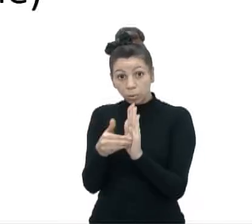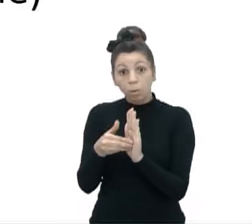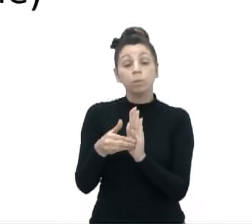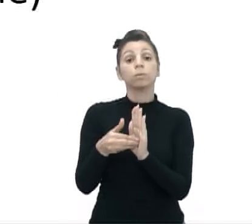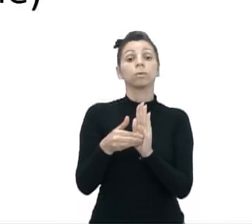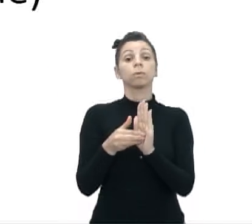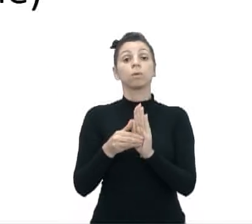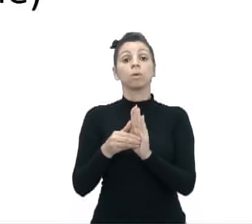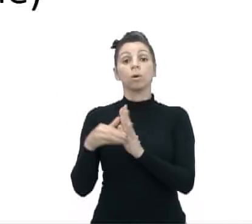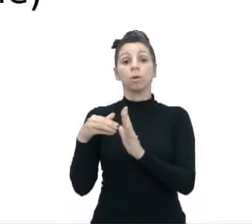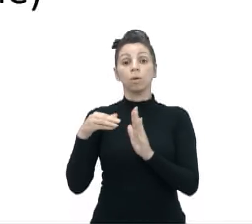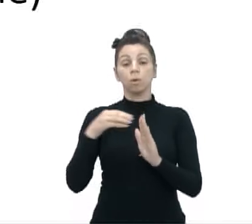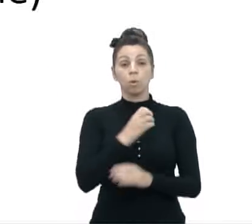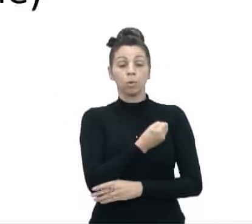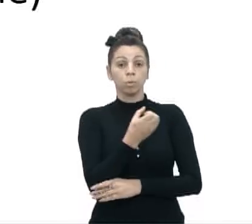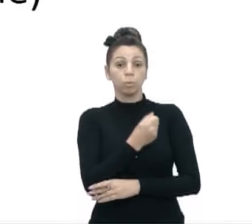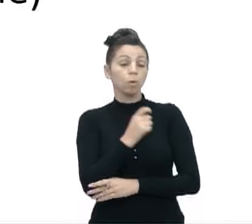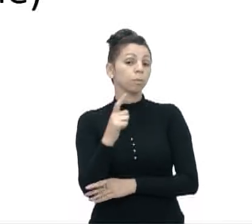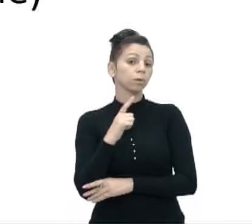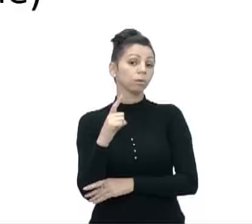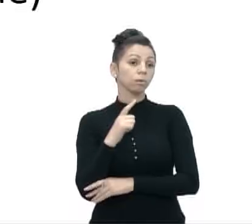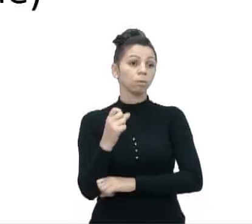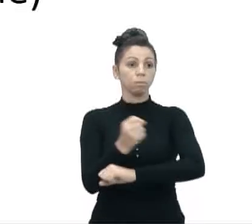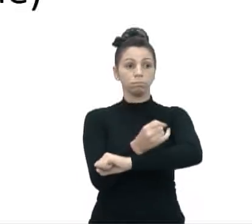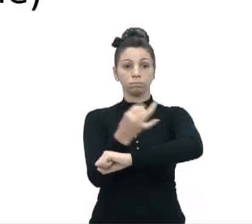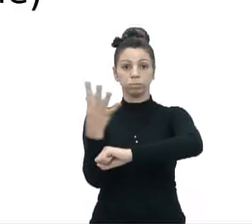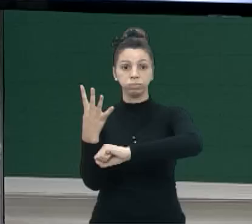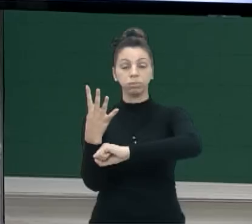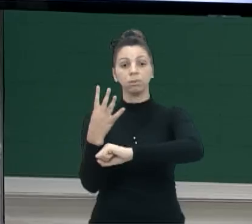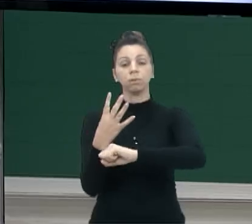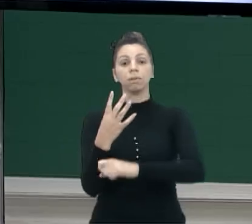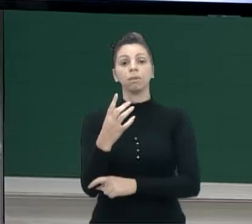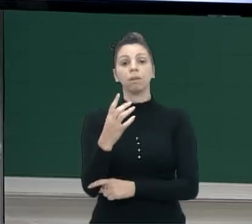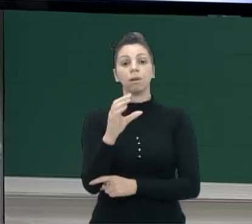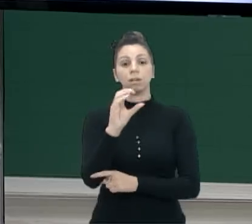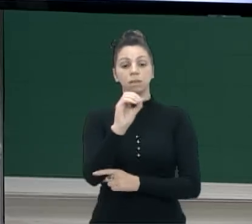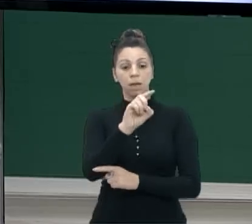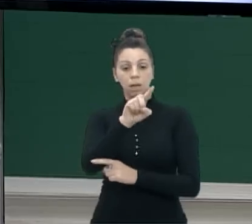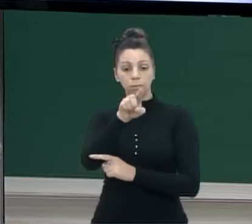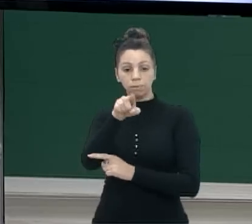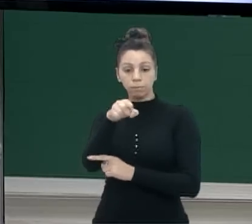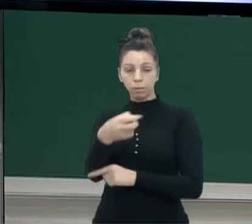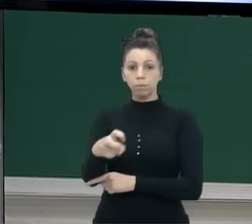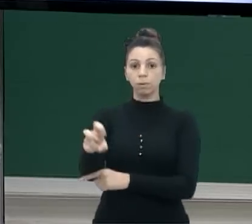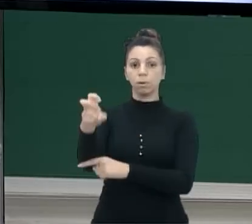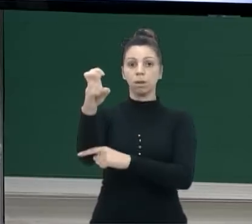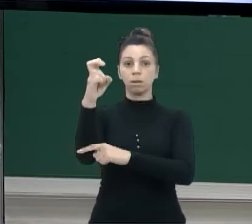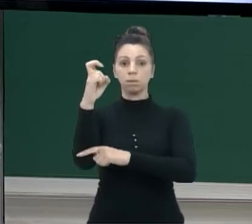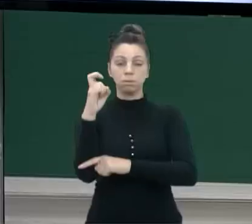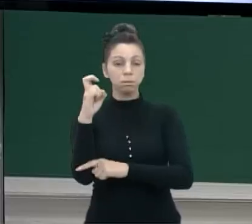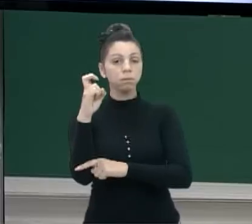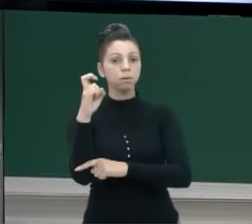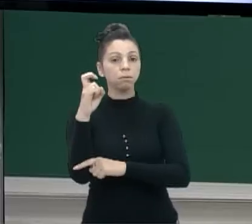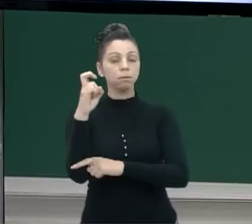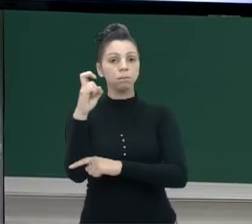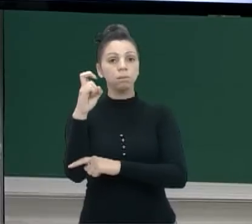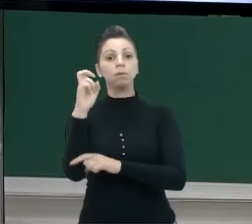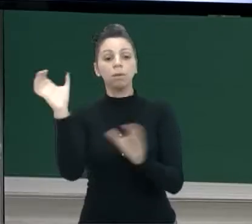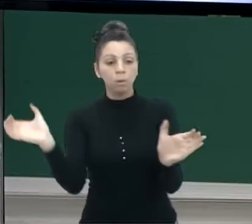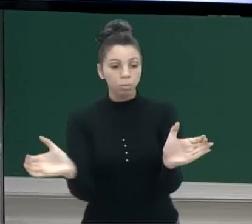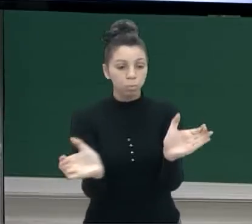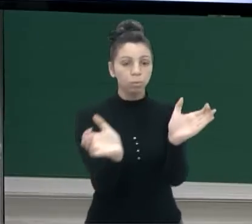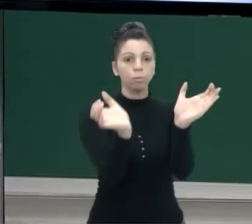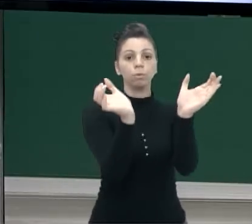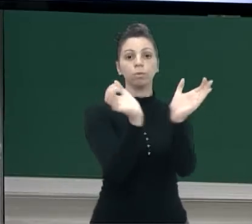na forma de fração. Ah, então 0,5 pertence ao conjunto dos números racionais? Sim. Por quê?